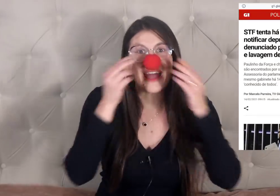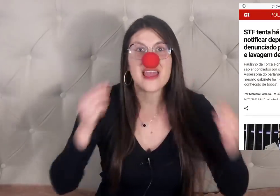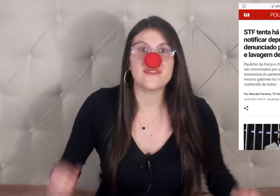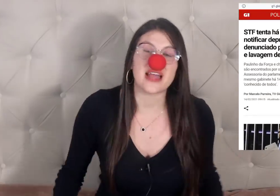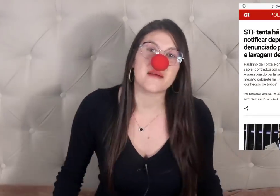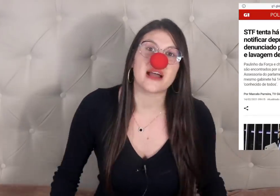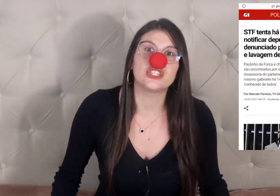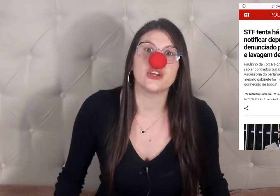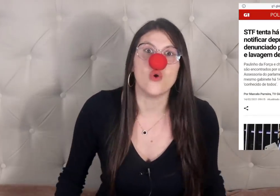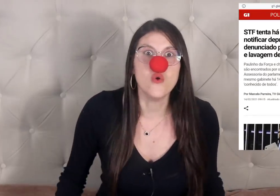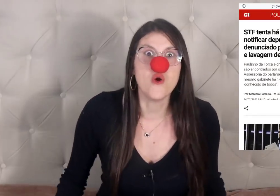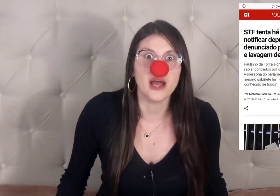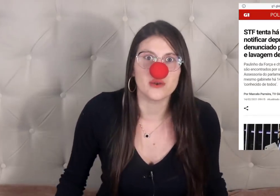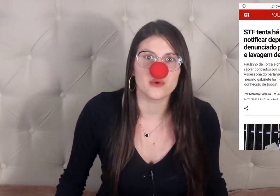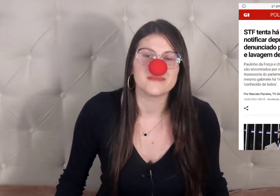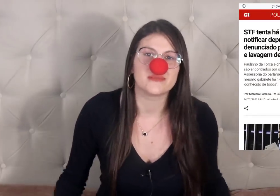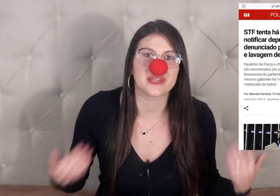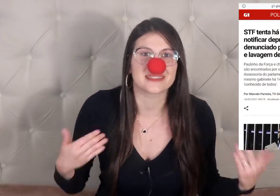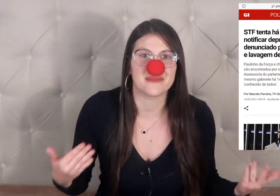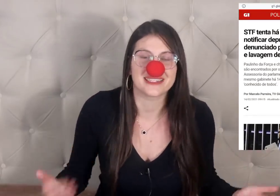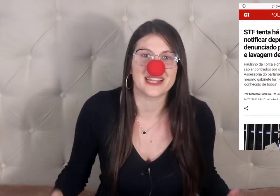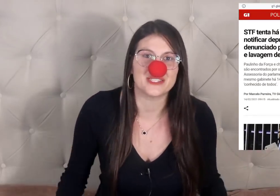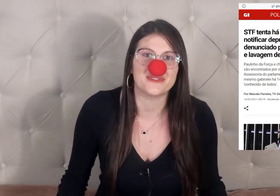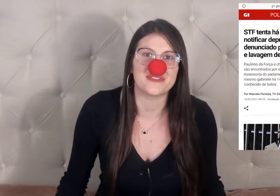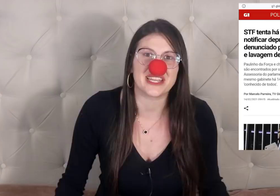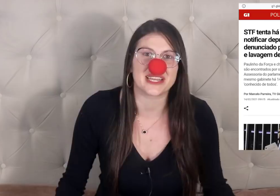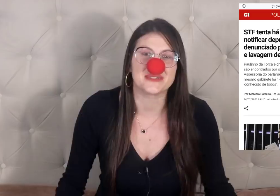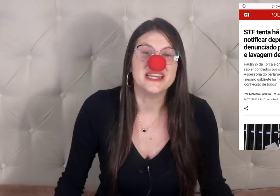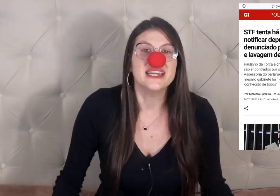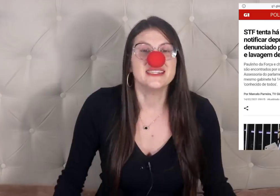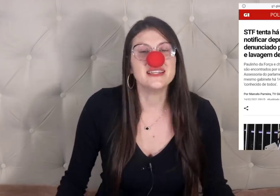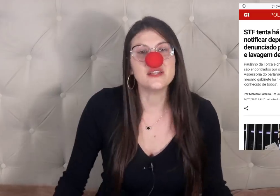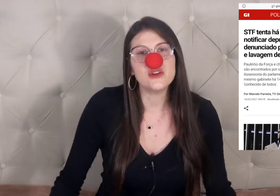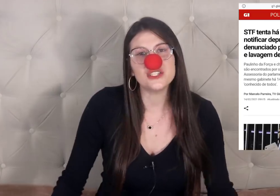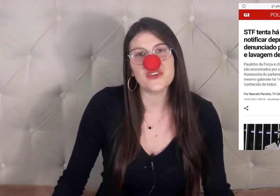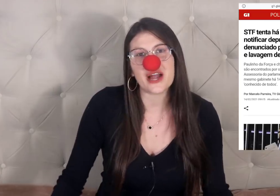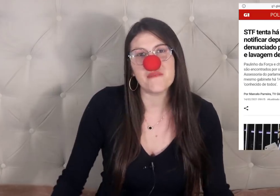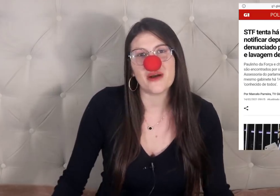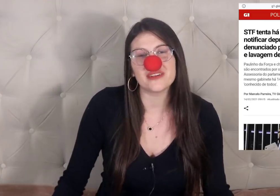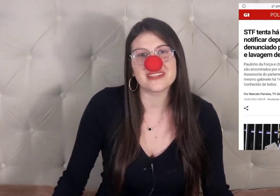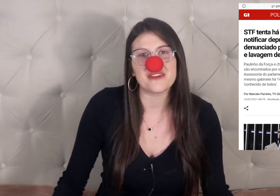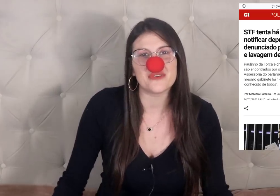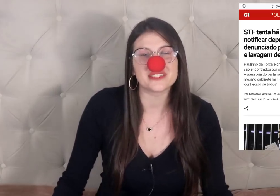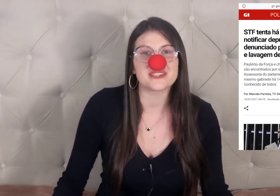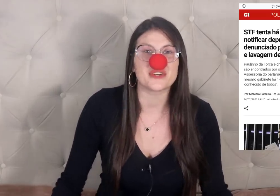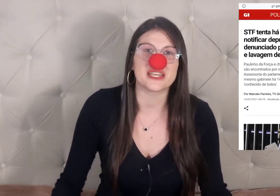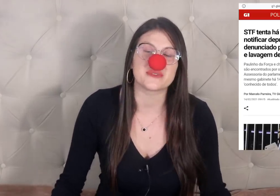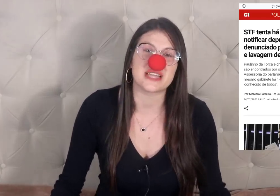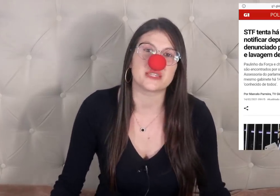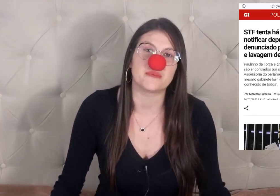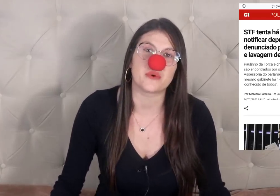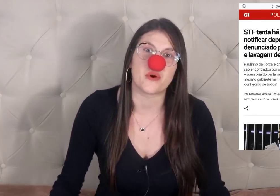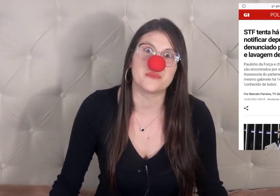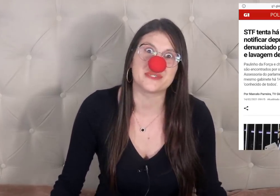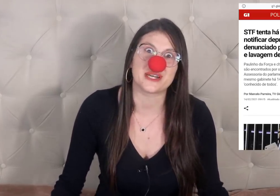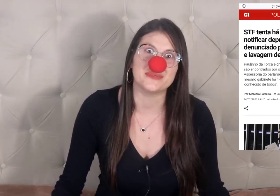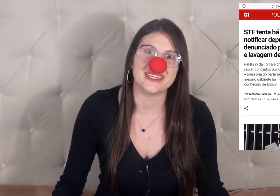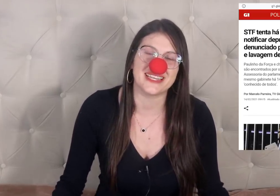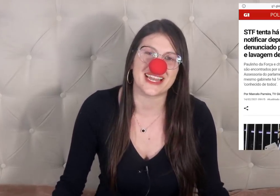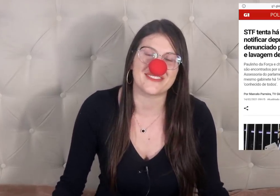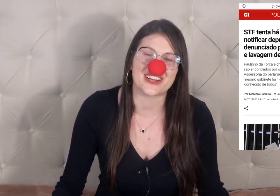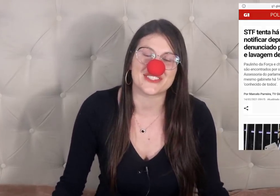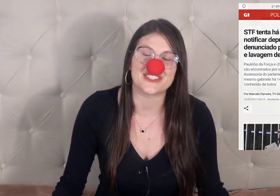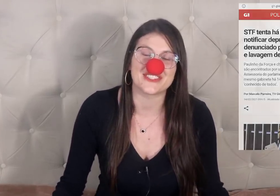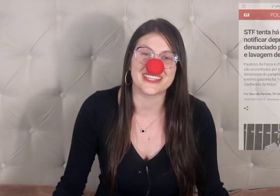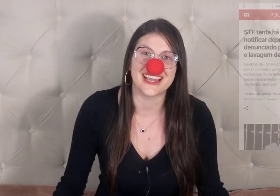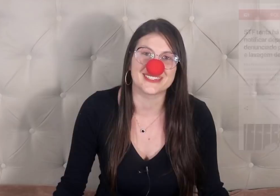O STF tá há mais de um ano, porque essa matéria é de fevereiro, tentando notificar o Paulinho da Força que foi denunciado por corrupção